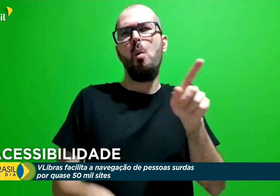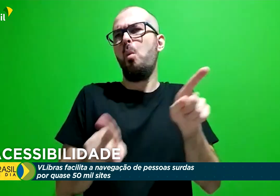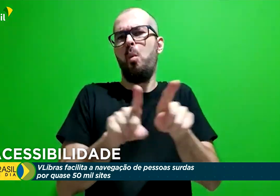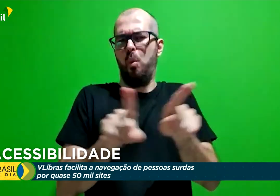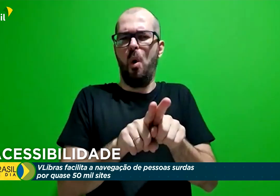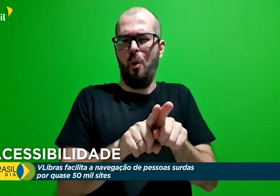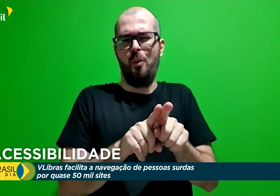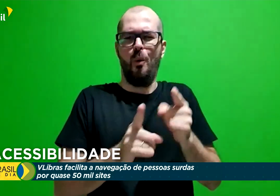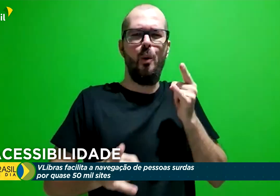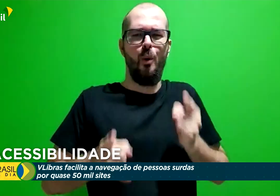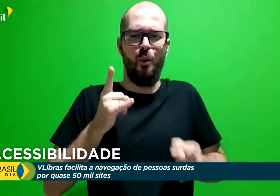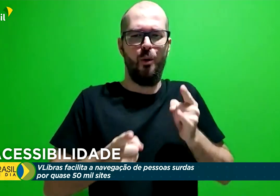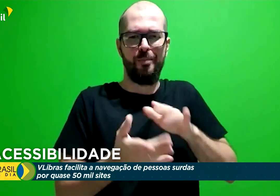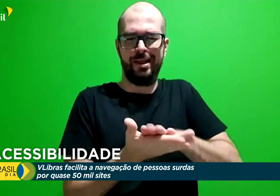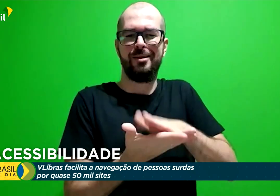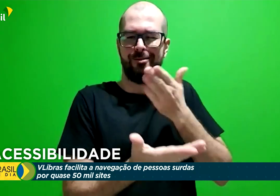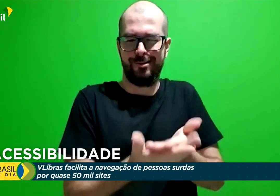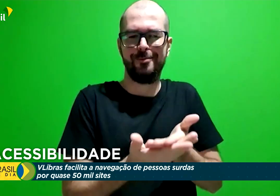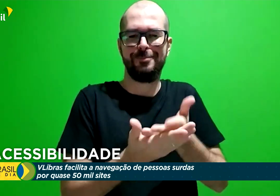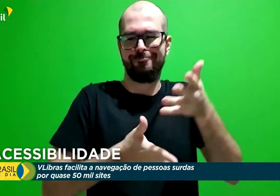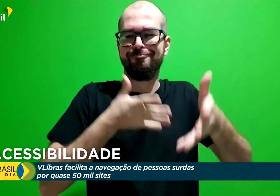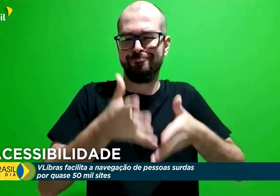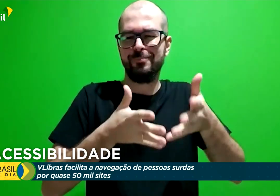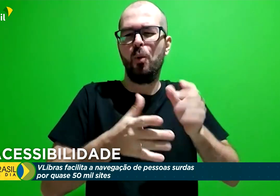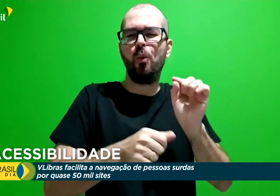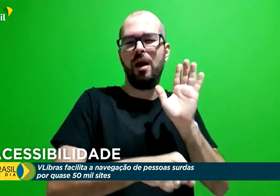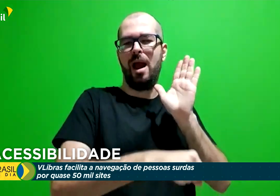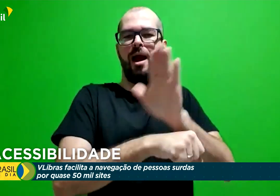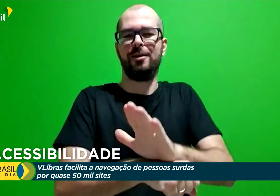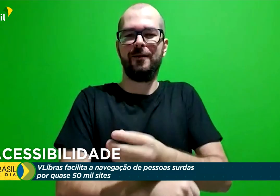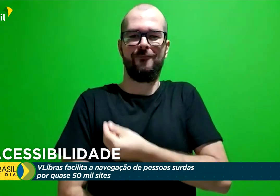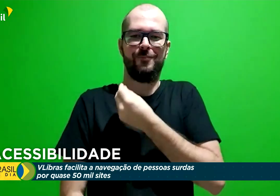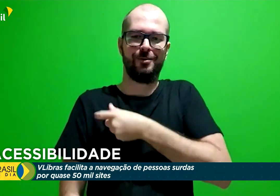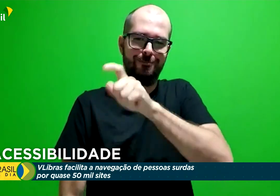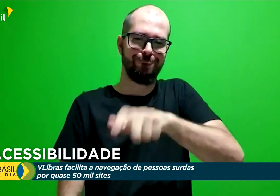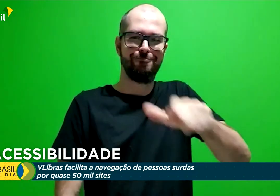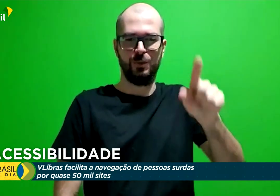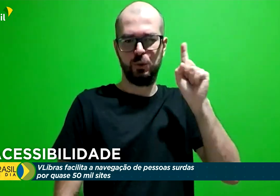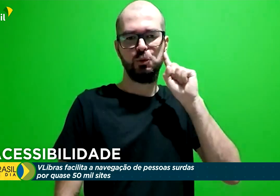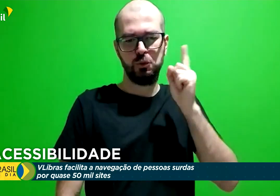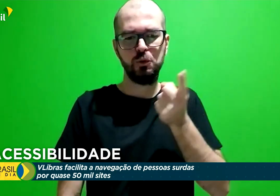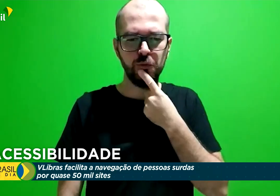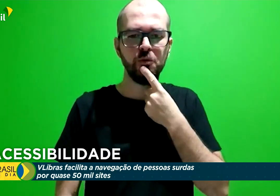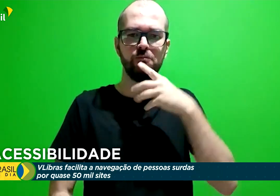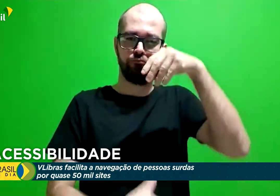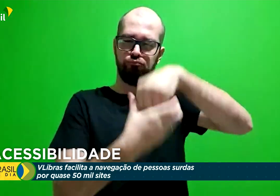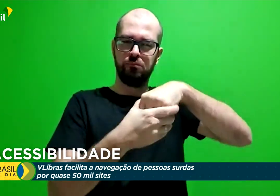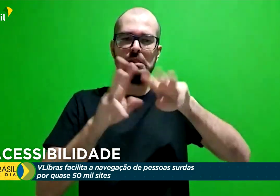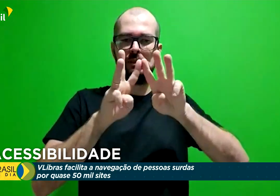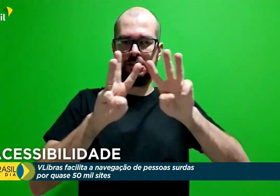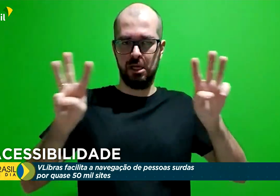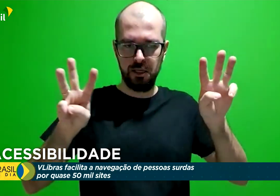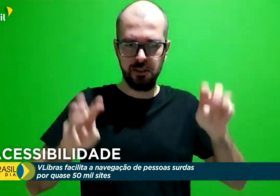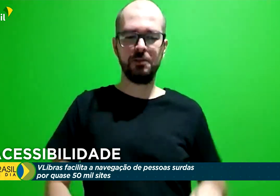Ou seja, um robô intérprete de Libras para auxiliar a vida dos surdos nos sites.